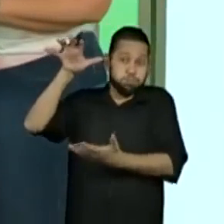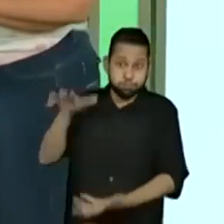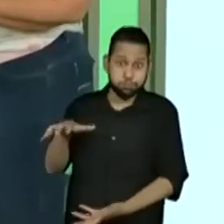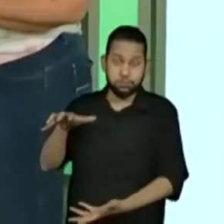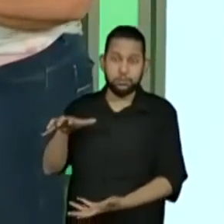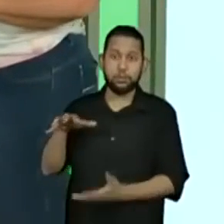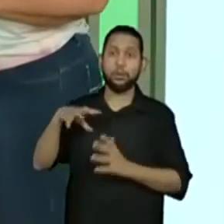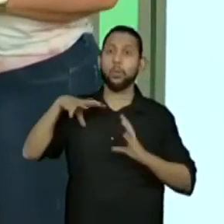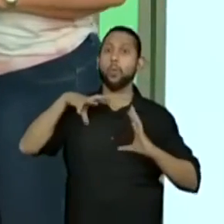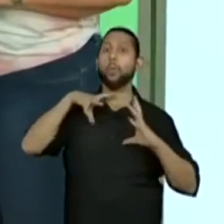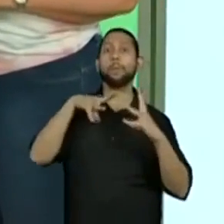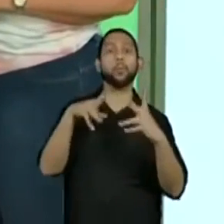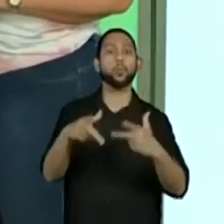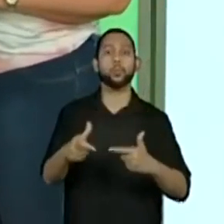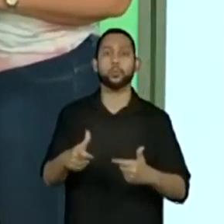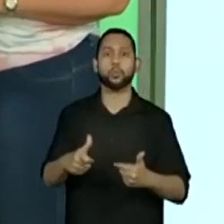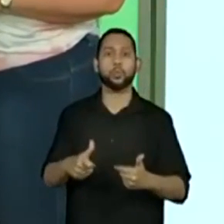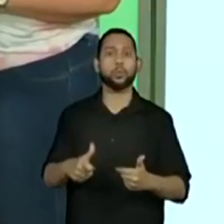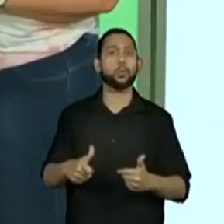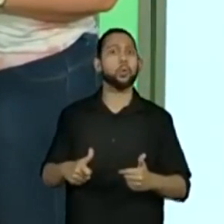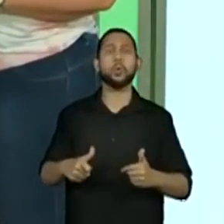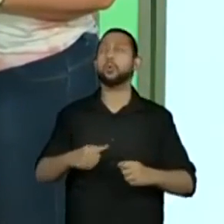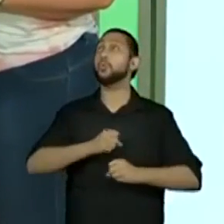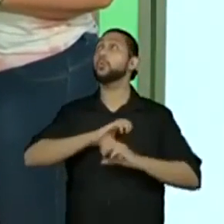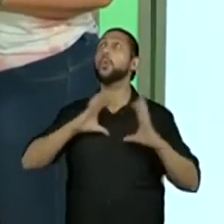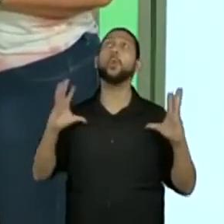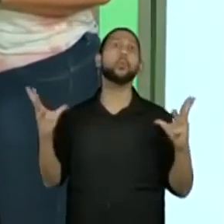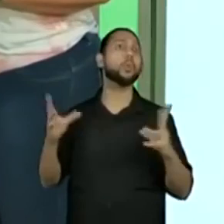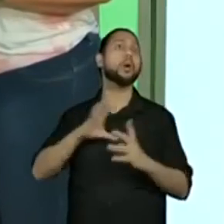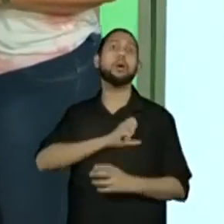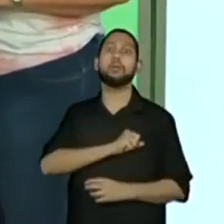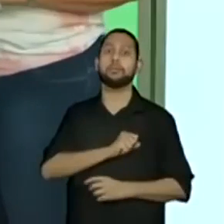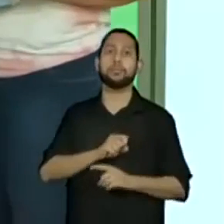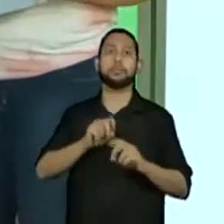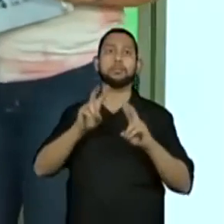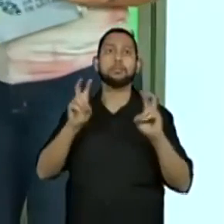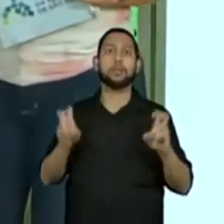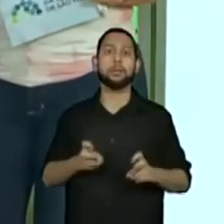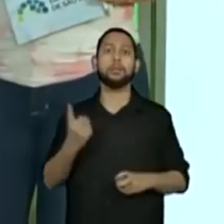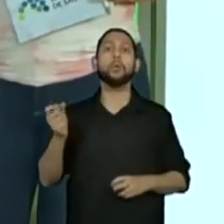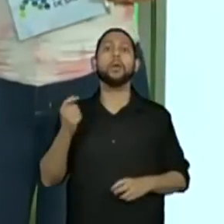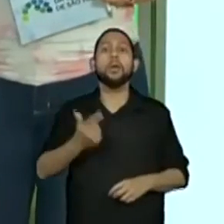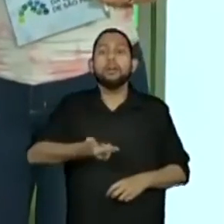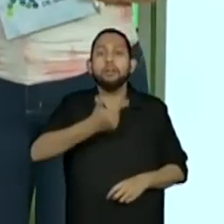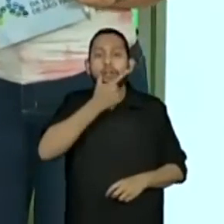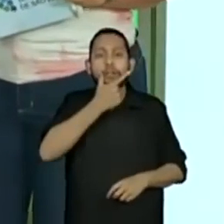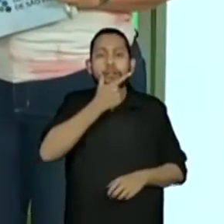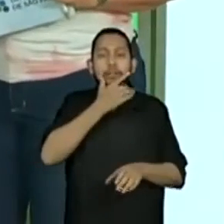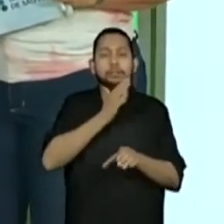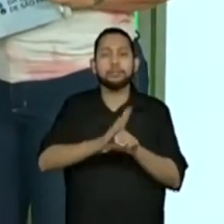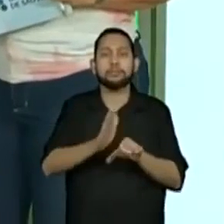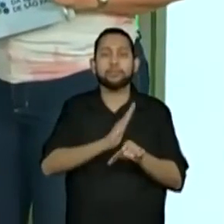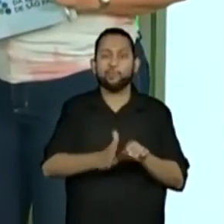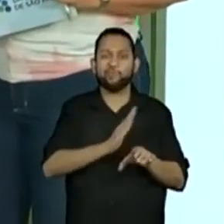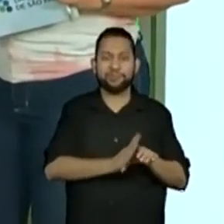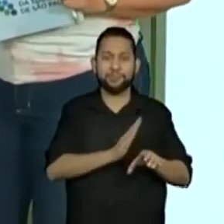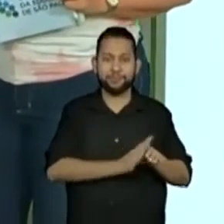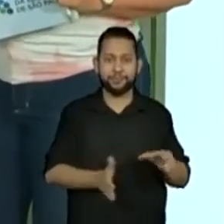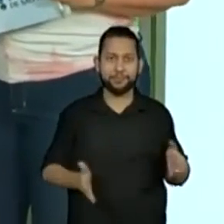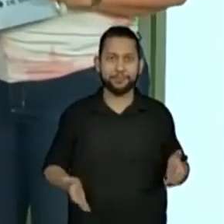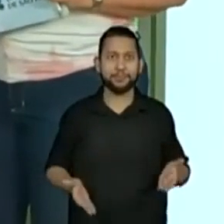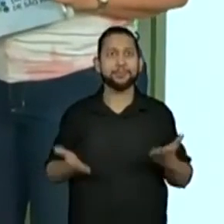pizza mundialmente preferida do universo a mussarela e aí